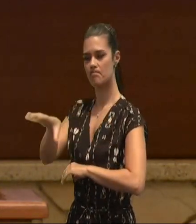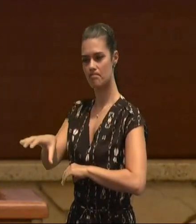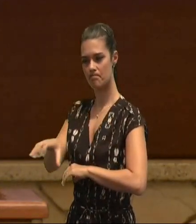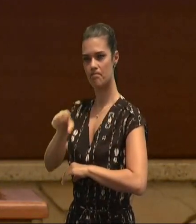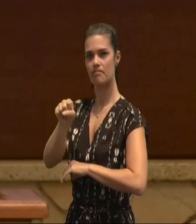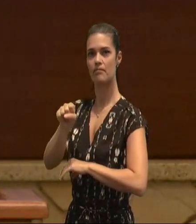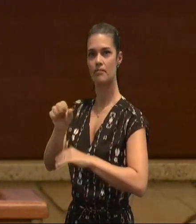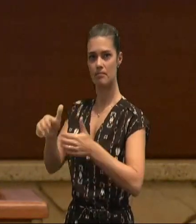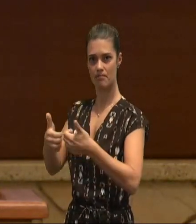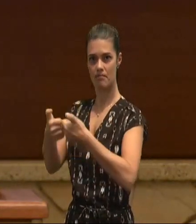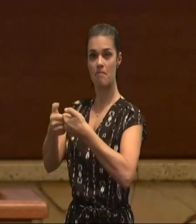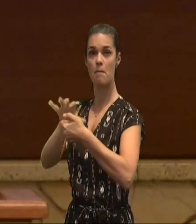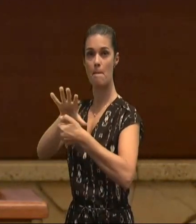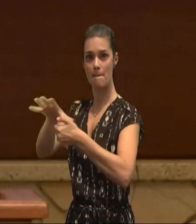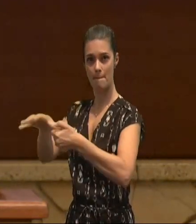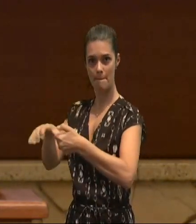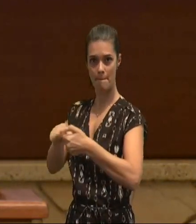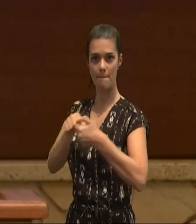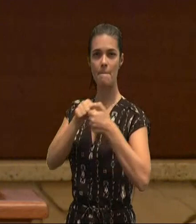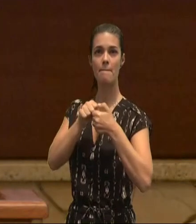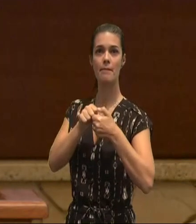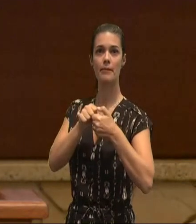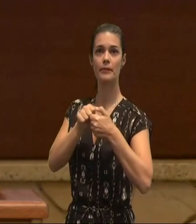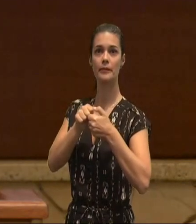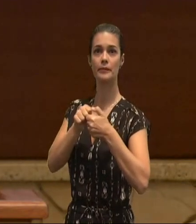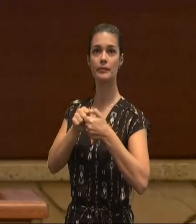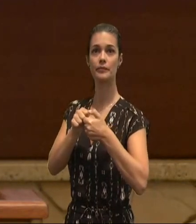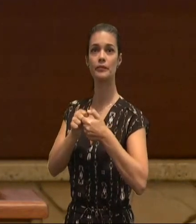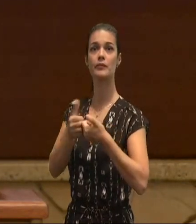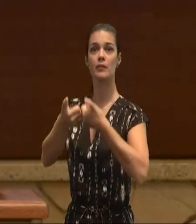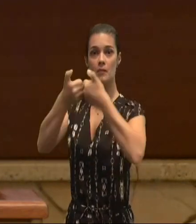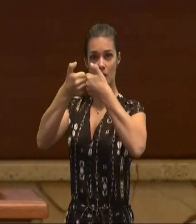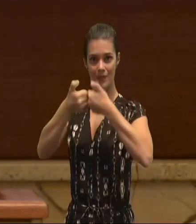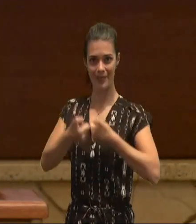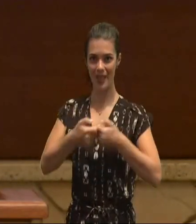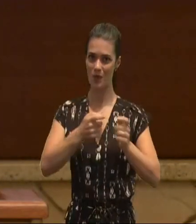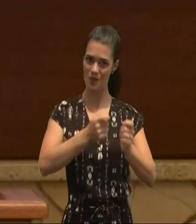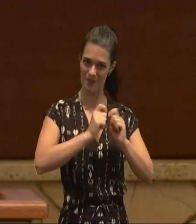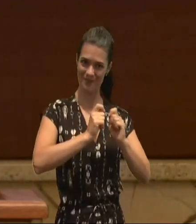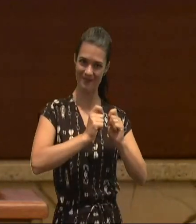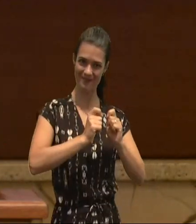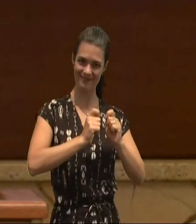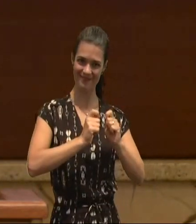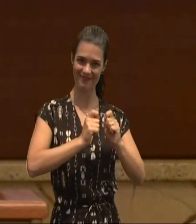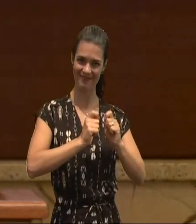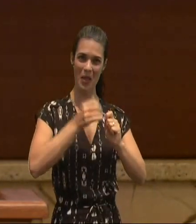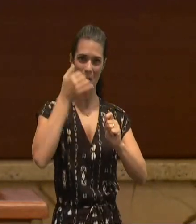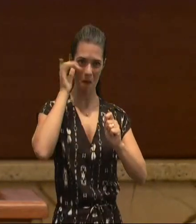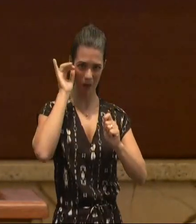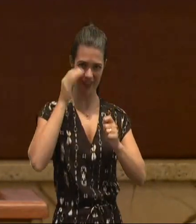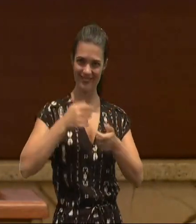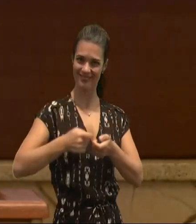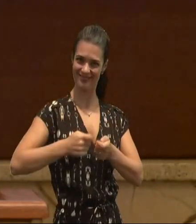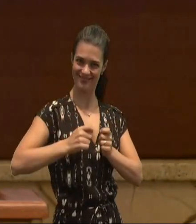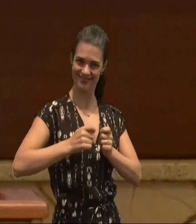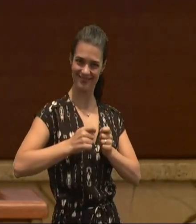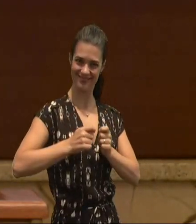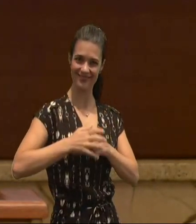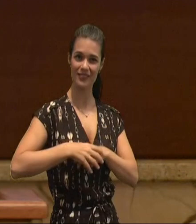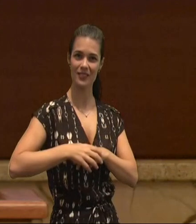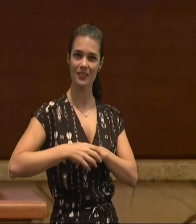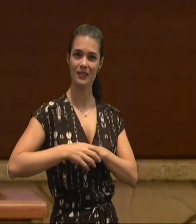pegam novamente aquela arca, colocam em cima de um carro de boi. Os irmãos conhecem muito bem esta história. E no meio do